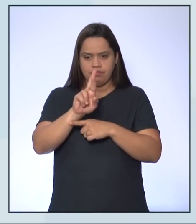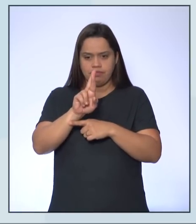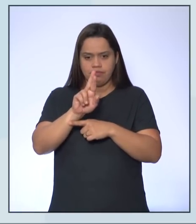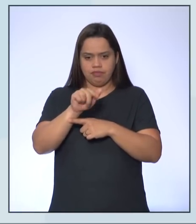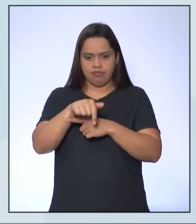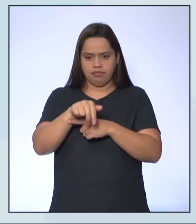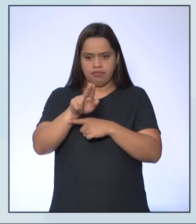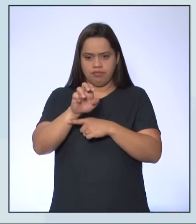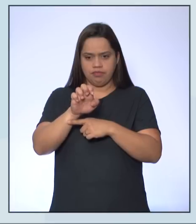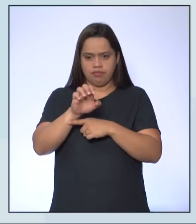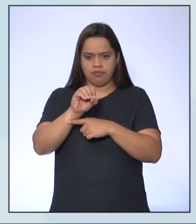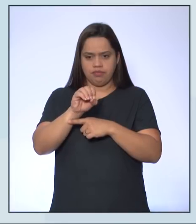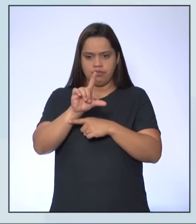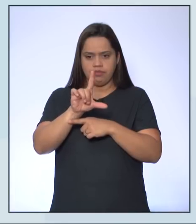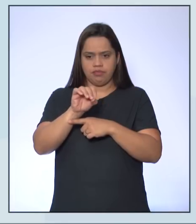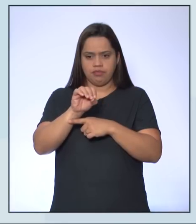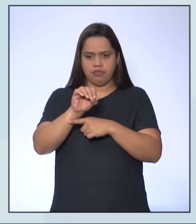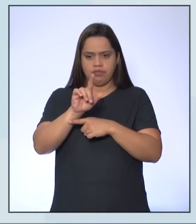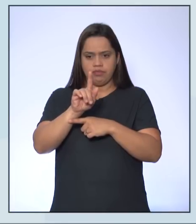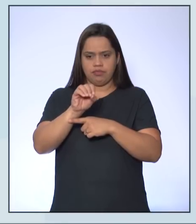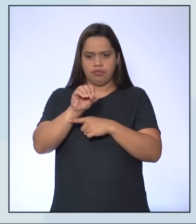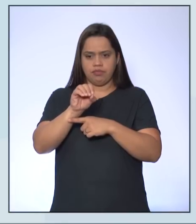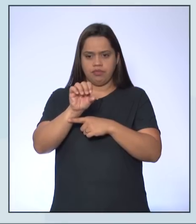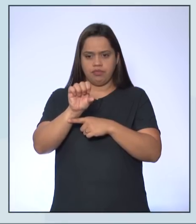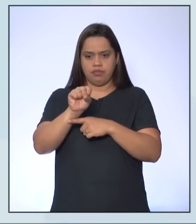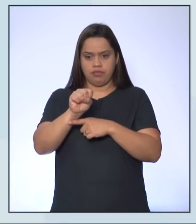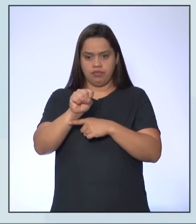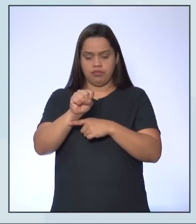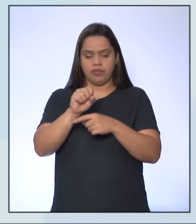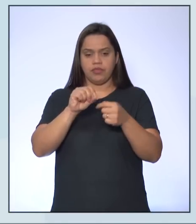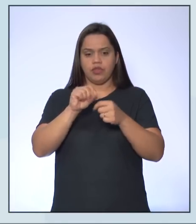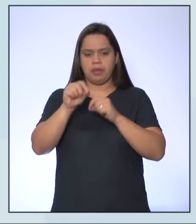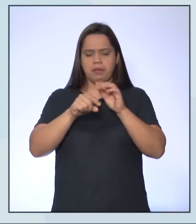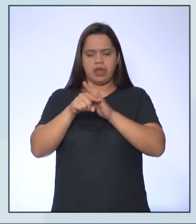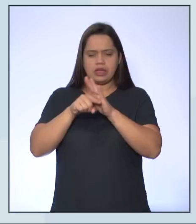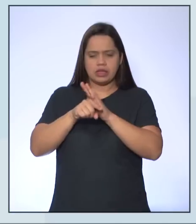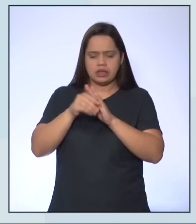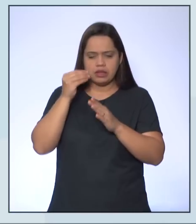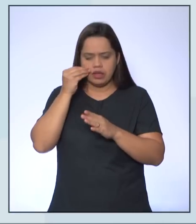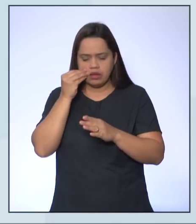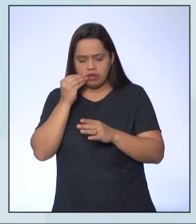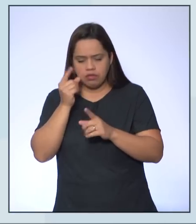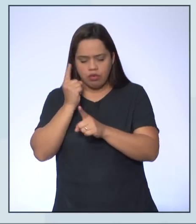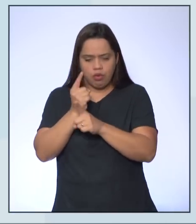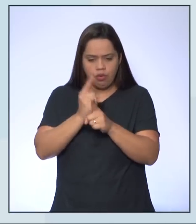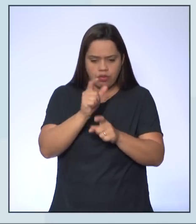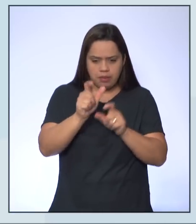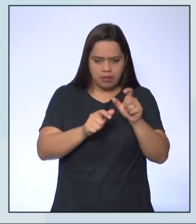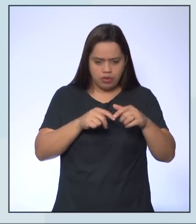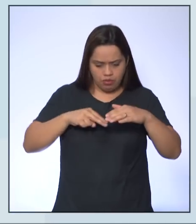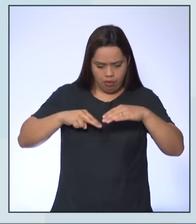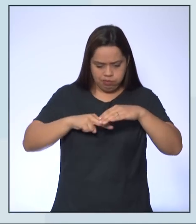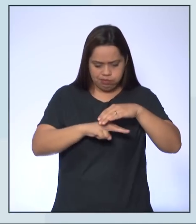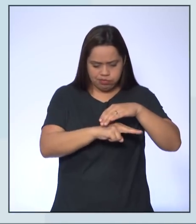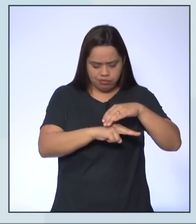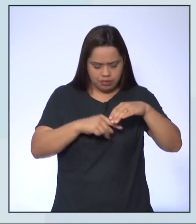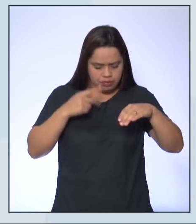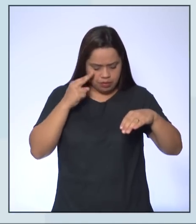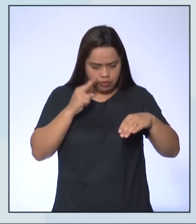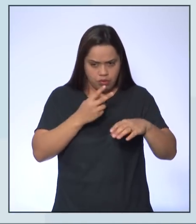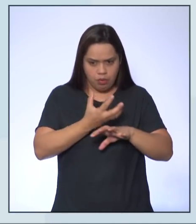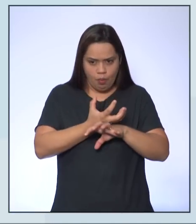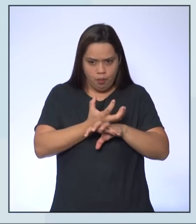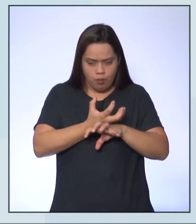mortais dessas populações antigas e conseguem aí montar uma pecinha desse quebra-cabeça para entender como eles viviam, esses